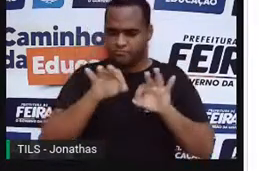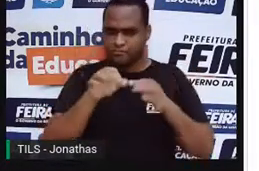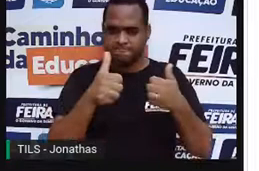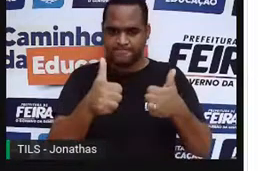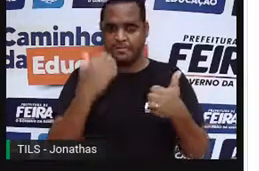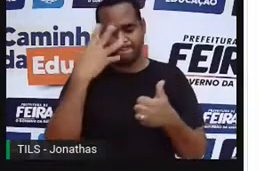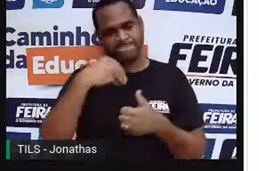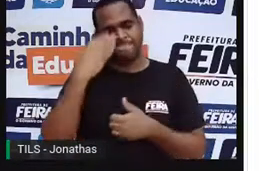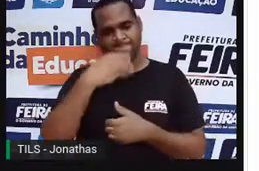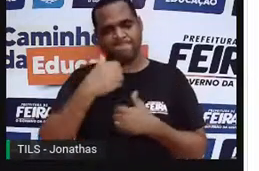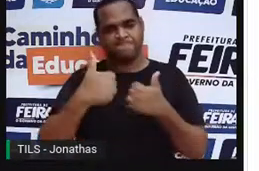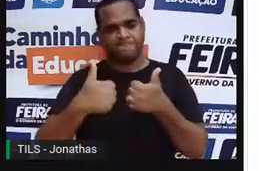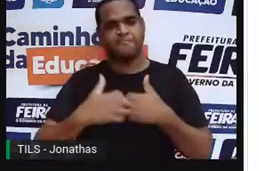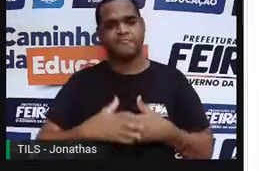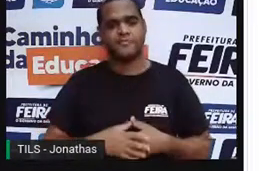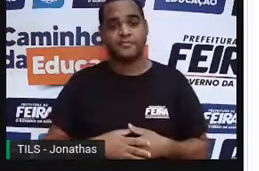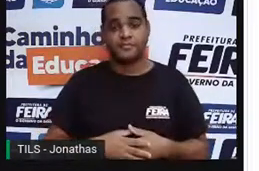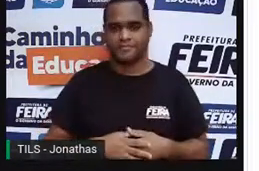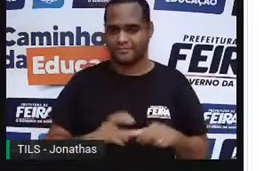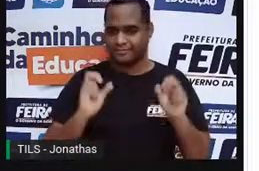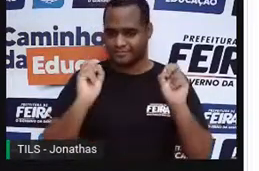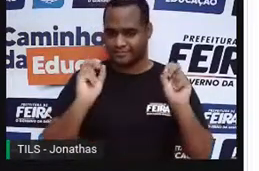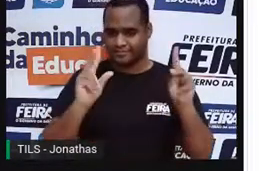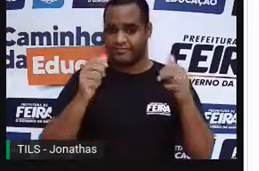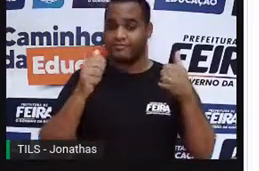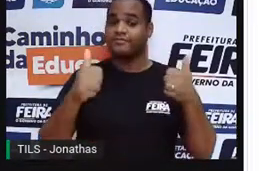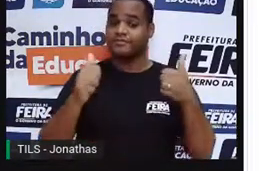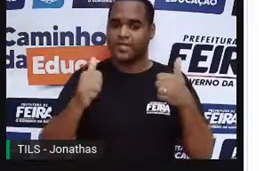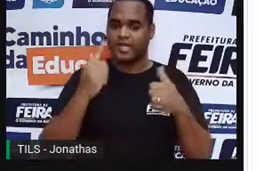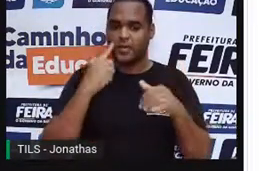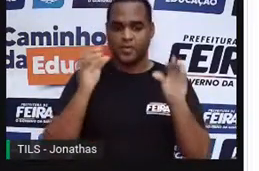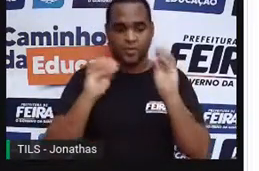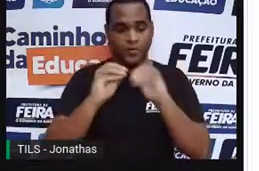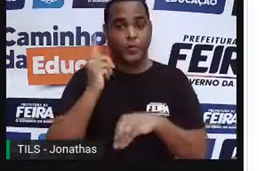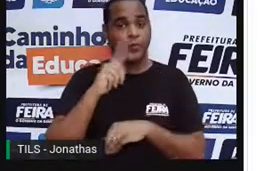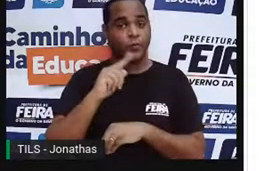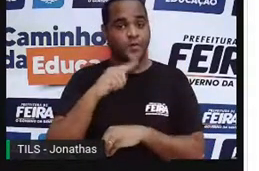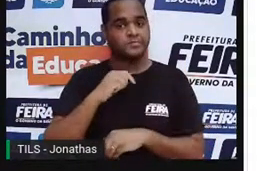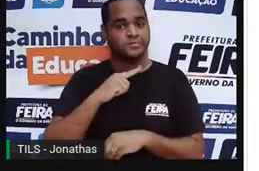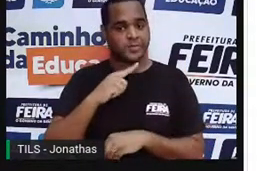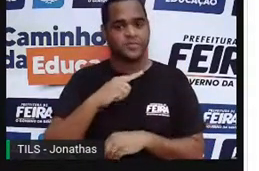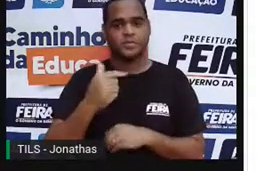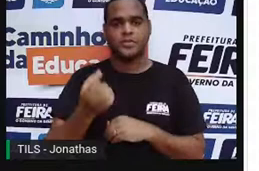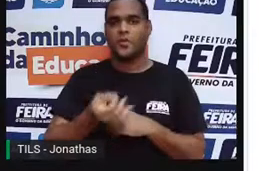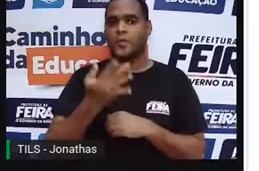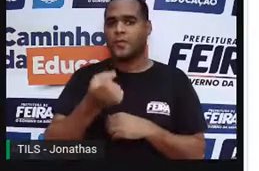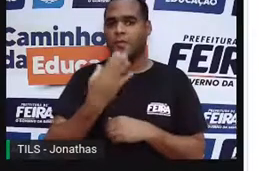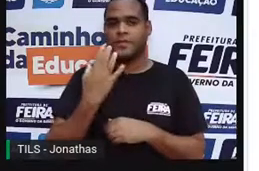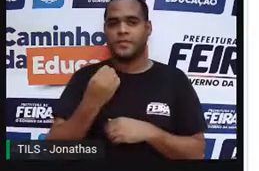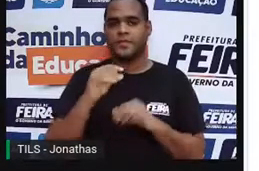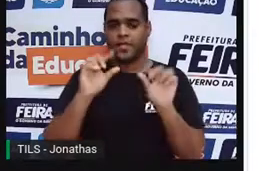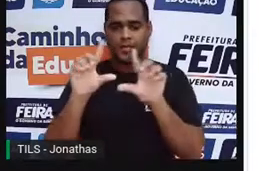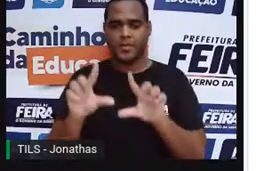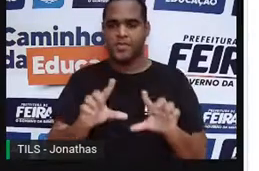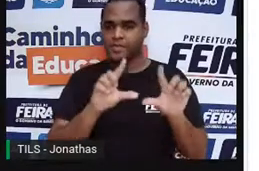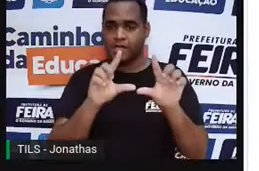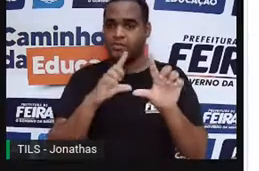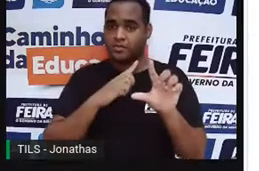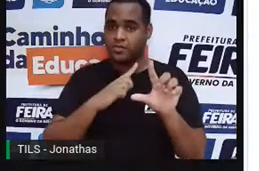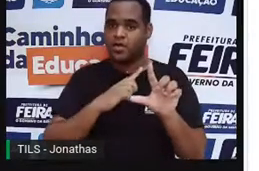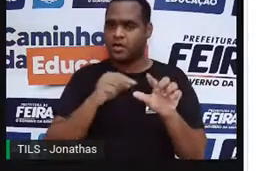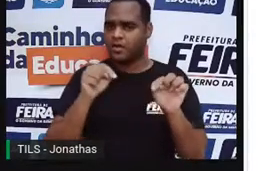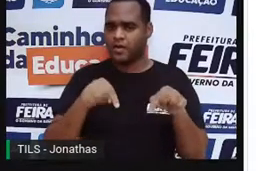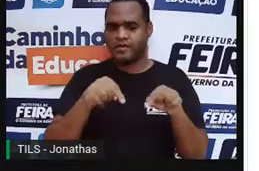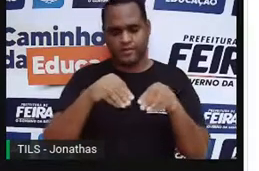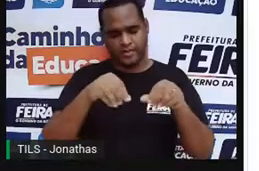organizadinho bem bonitinho tá pronto então a gente conseguiu colocar essa quantidade de plaquinhas de grama nesse